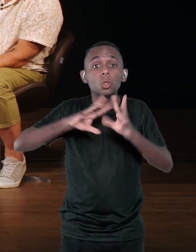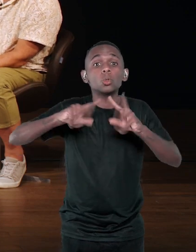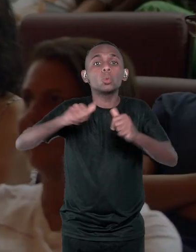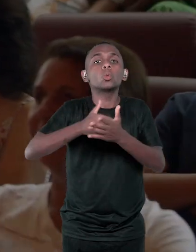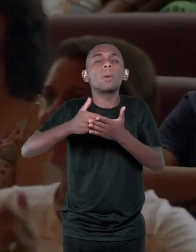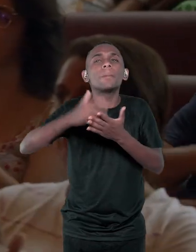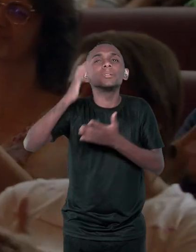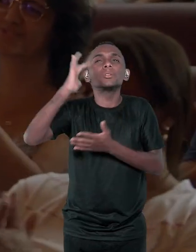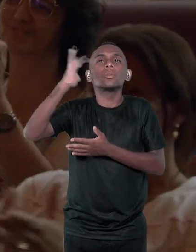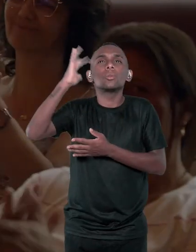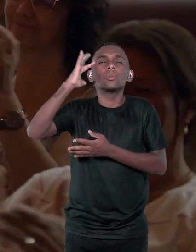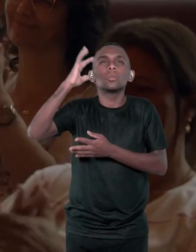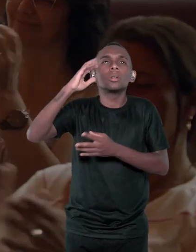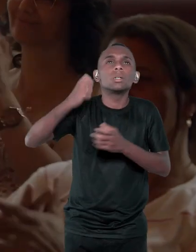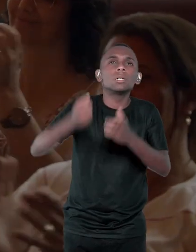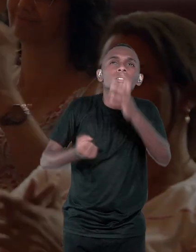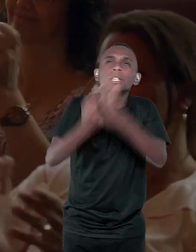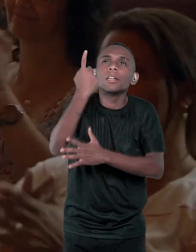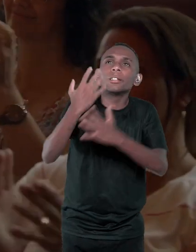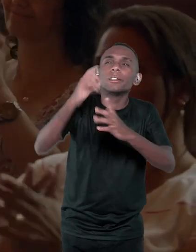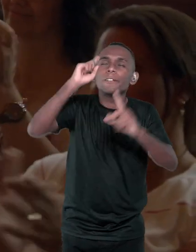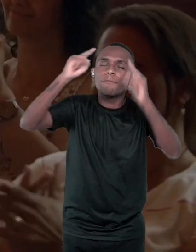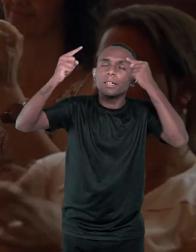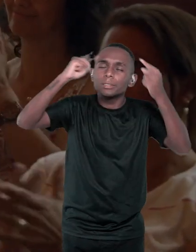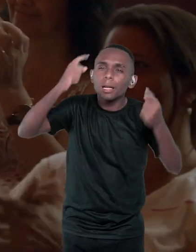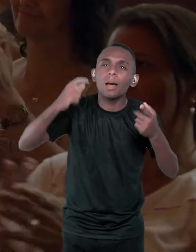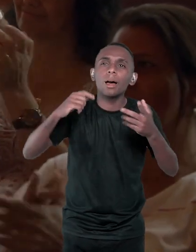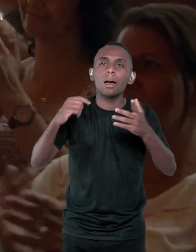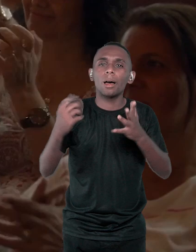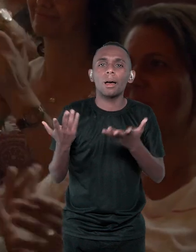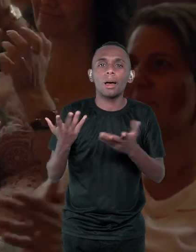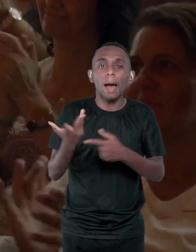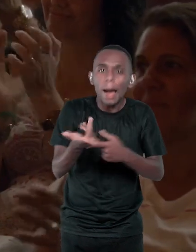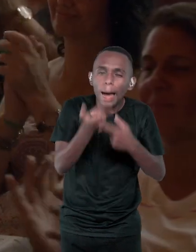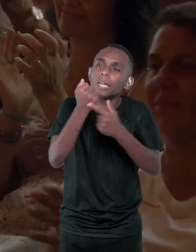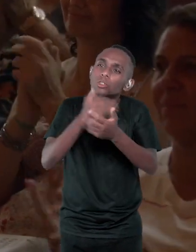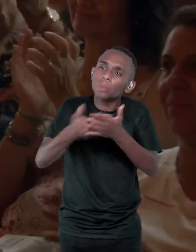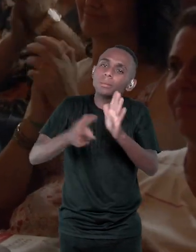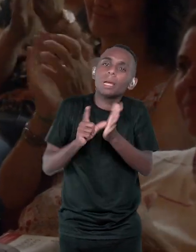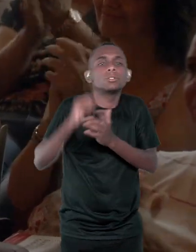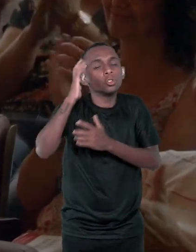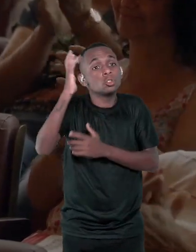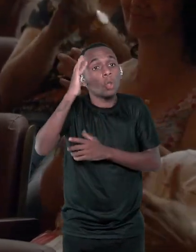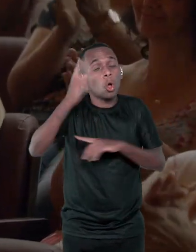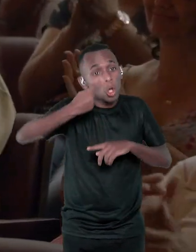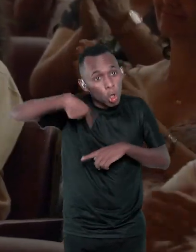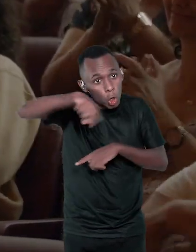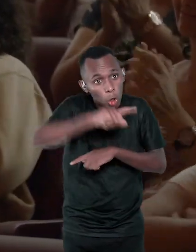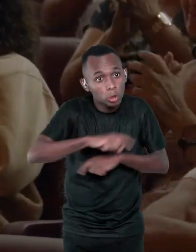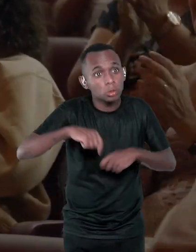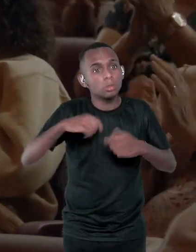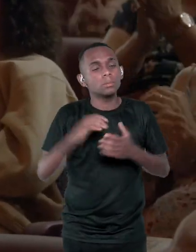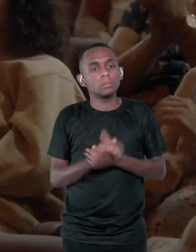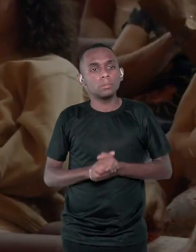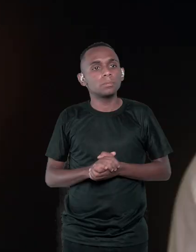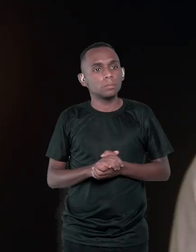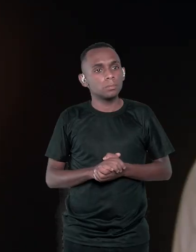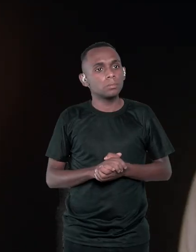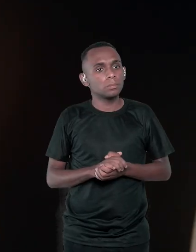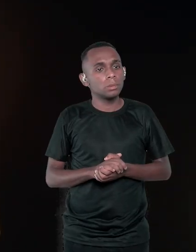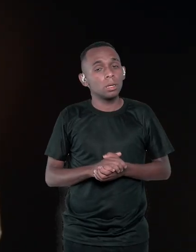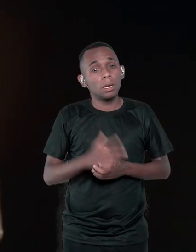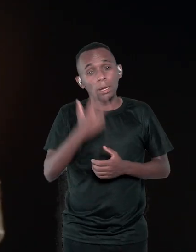sonho. Toda grande invenção, toda obra de arte, sempre começou com um sonho. E a gente, durante muito